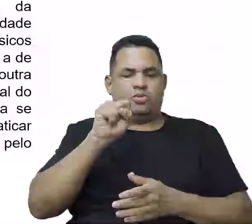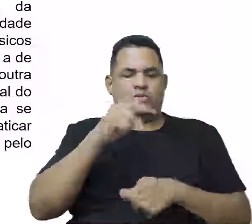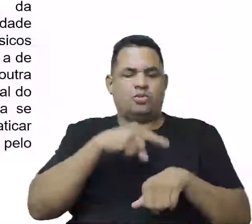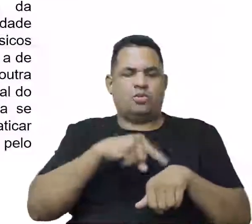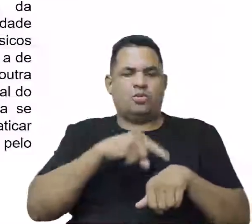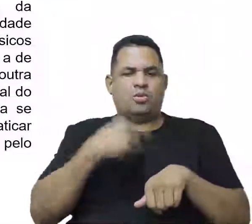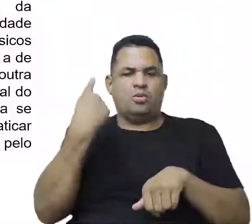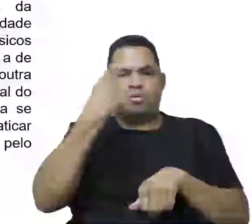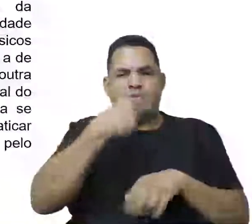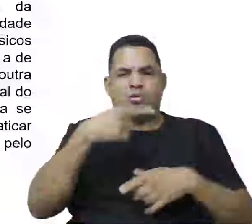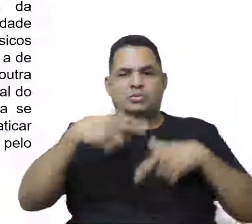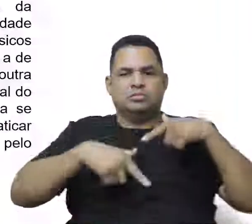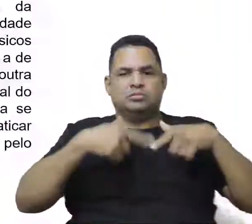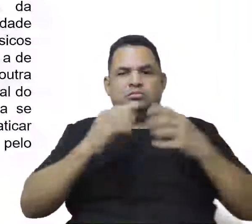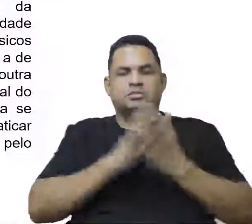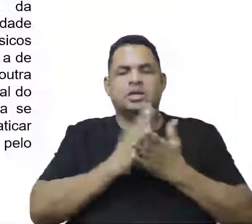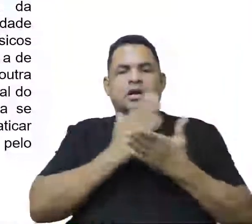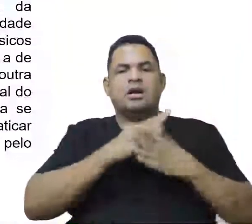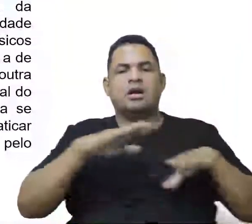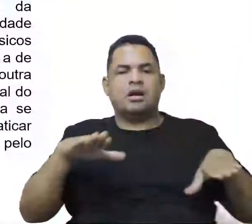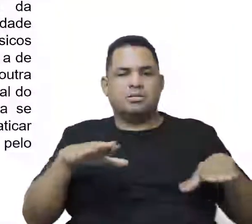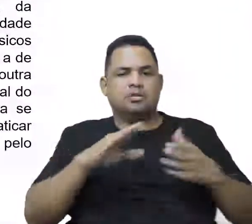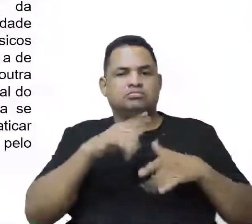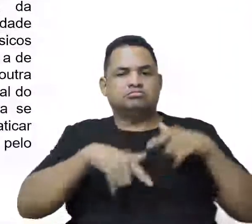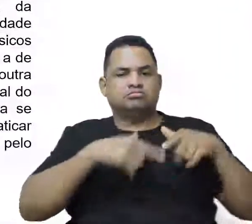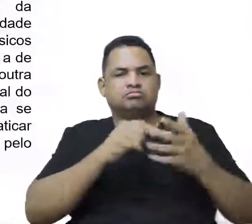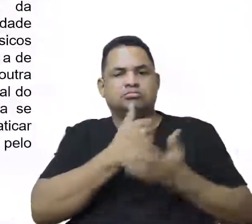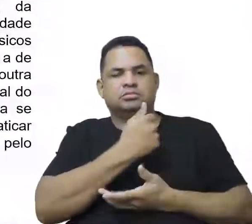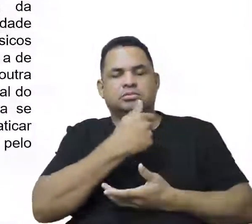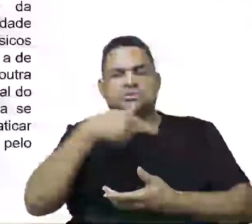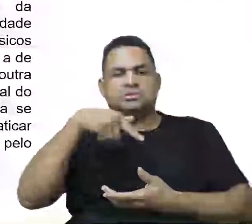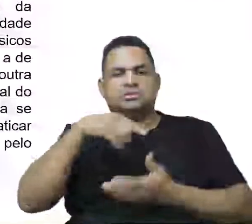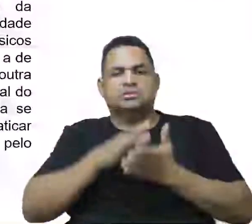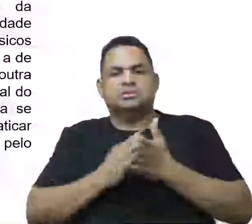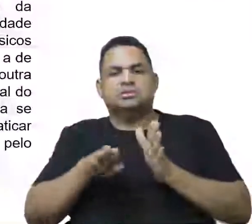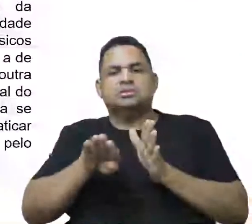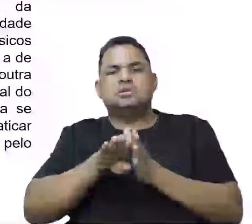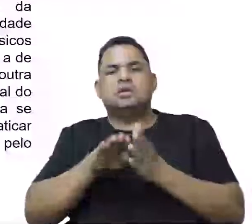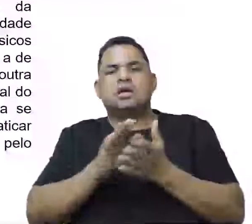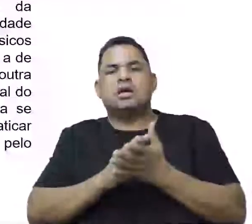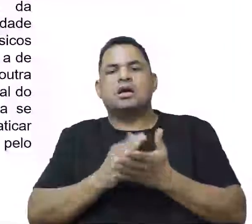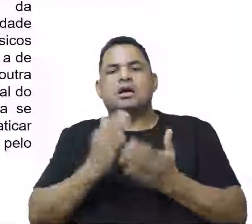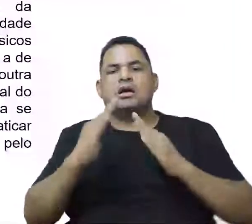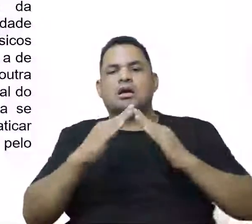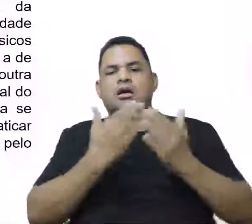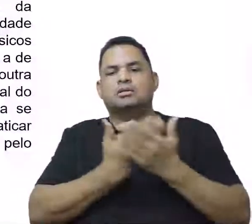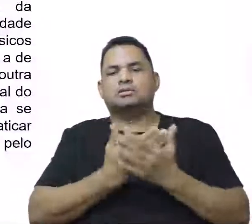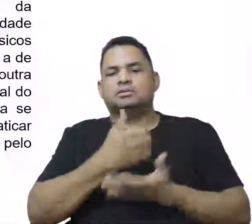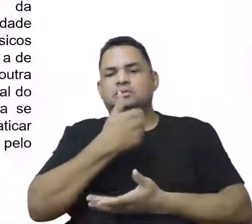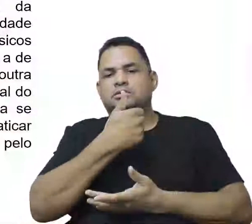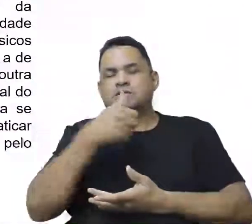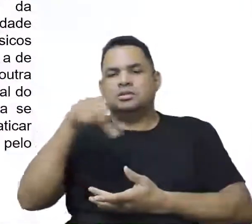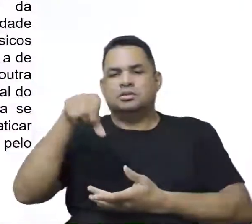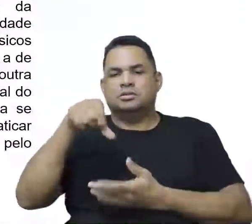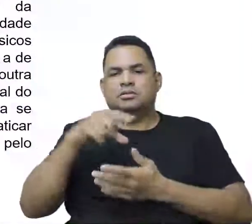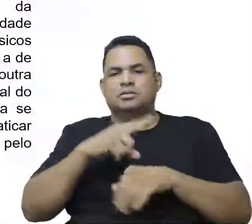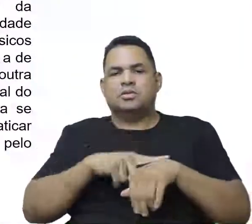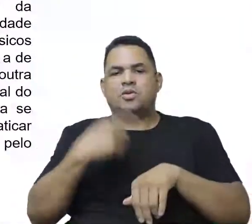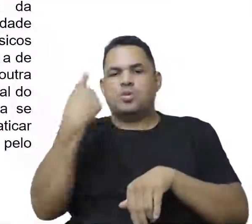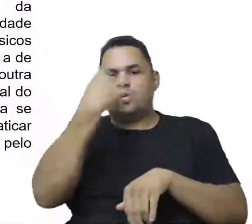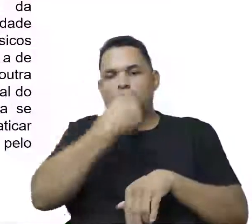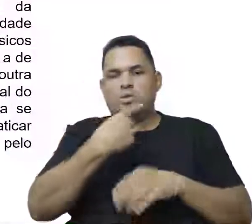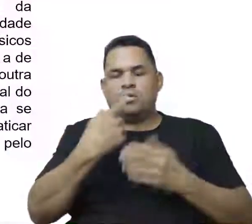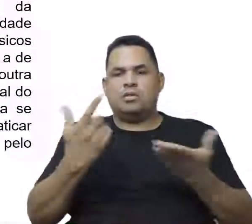trabalho. Termina o expediente às 17 horas e chega em casa às 19 horas.